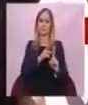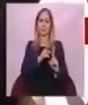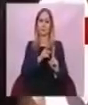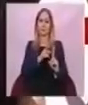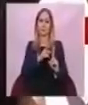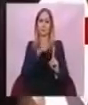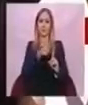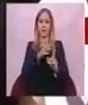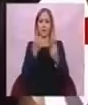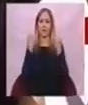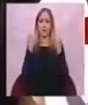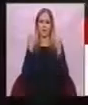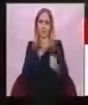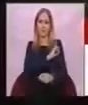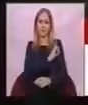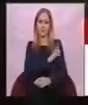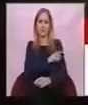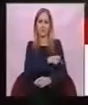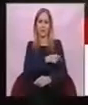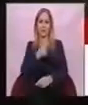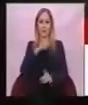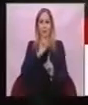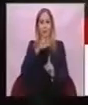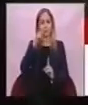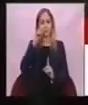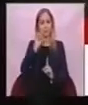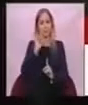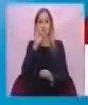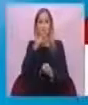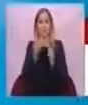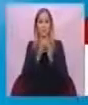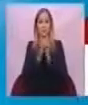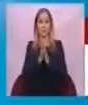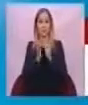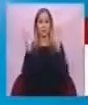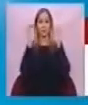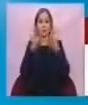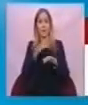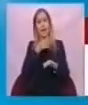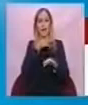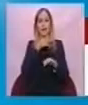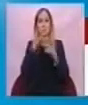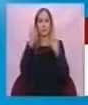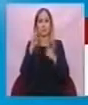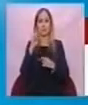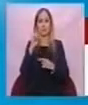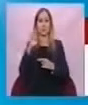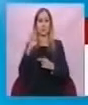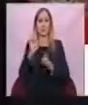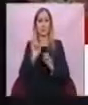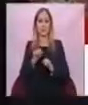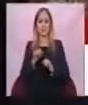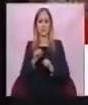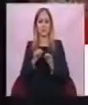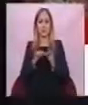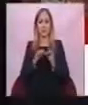A tua garra, o teu despertar. A família toda canta o hino da SIC. Exatamente. Estamos